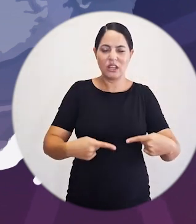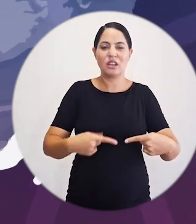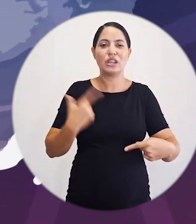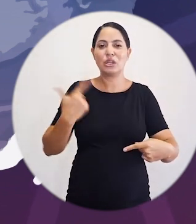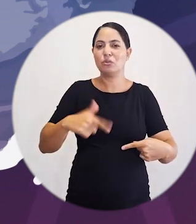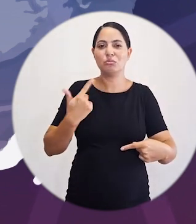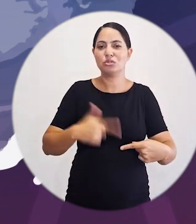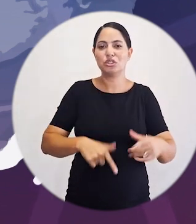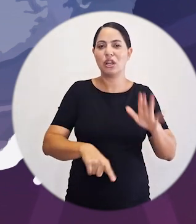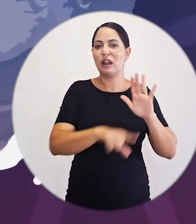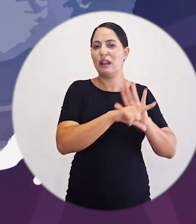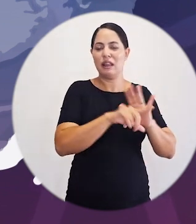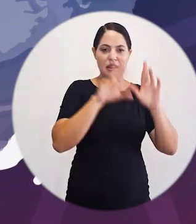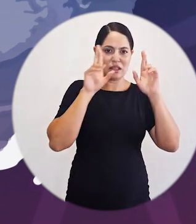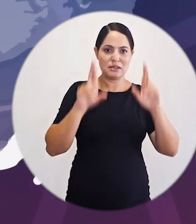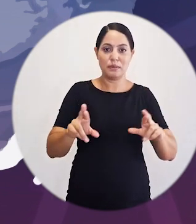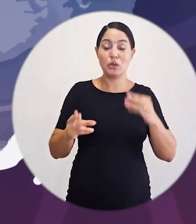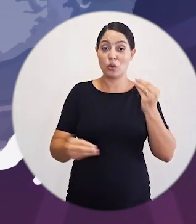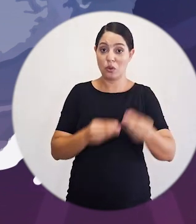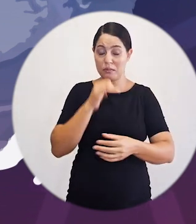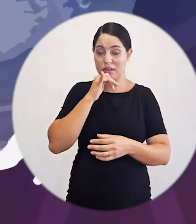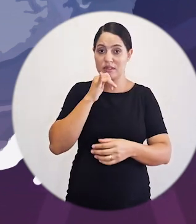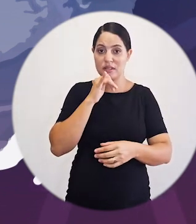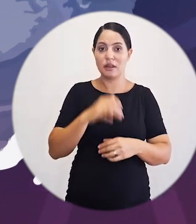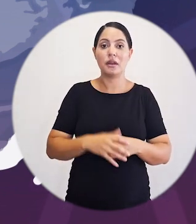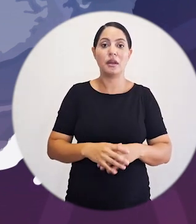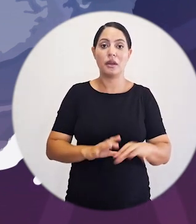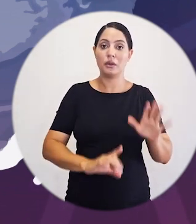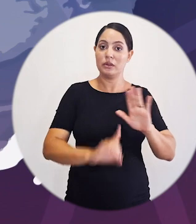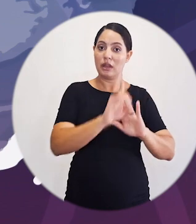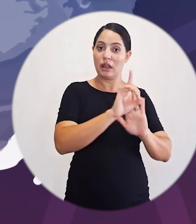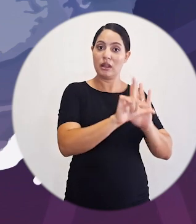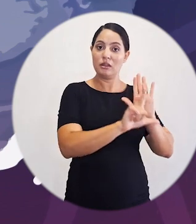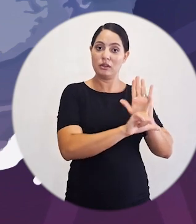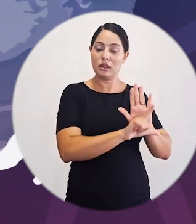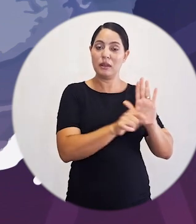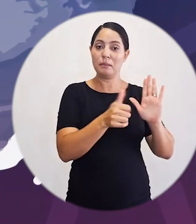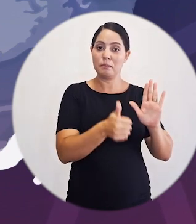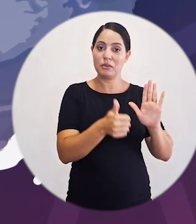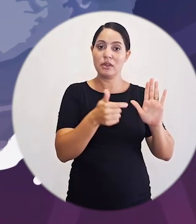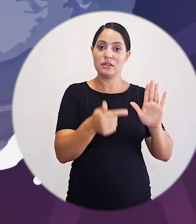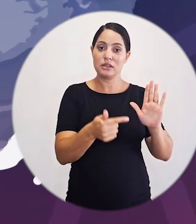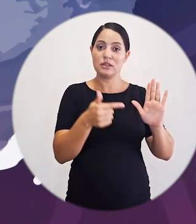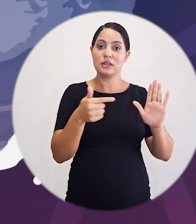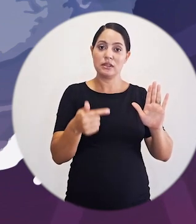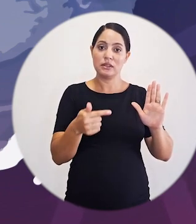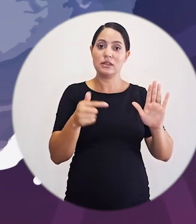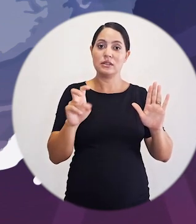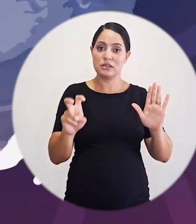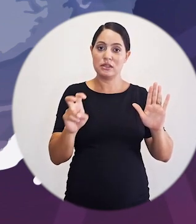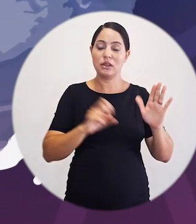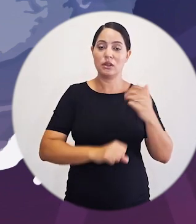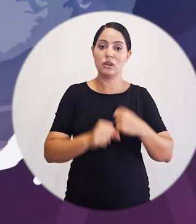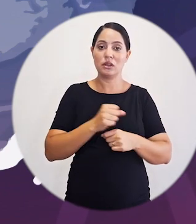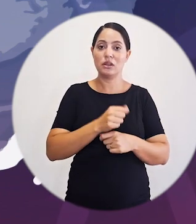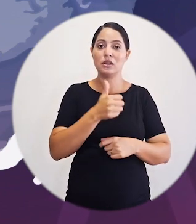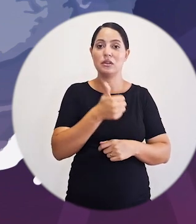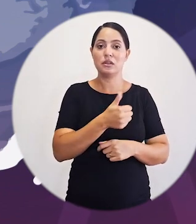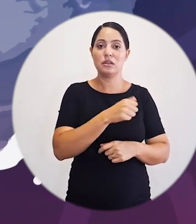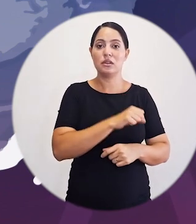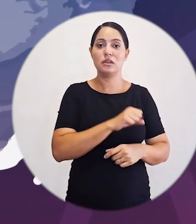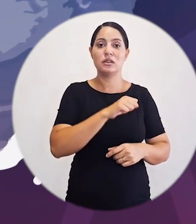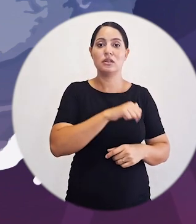violações às quais ela era submetida que desrespeitavam leis como o Decreto 1695 de setembro